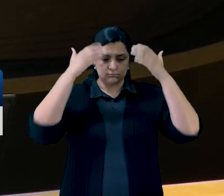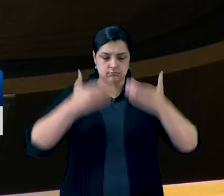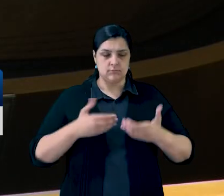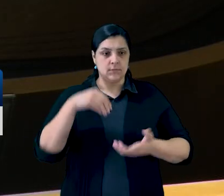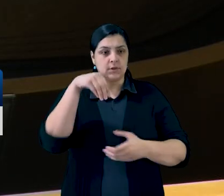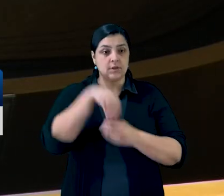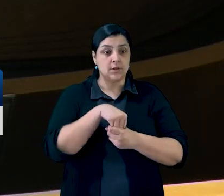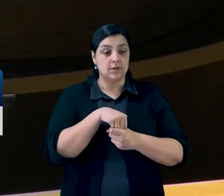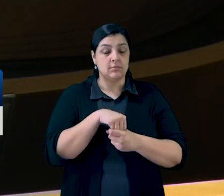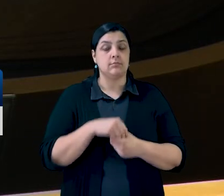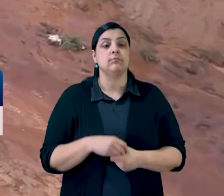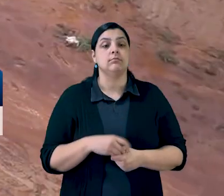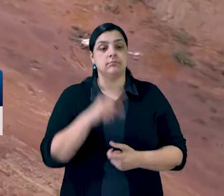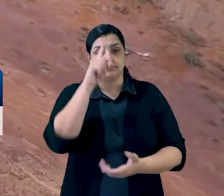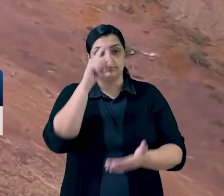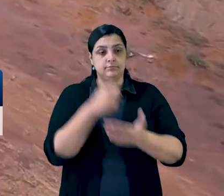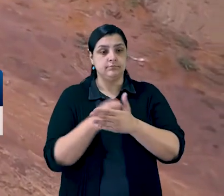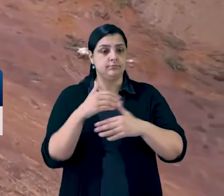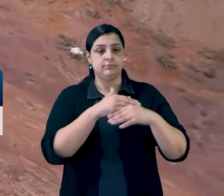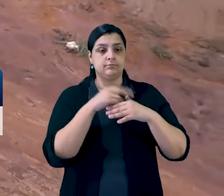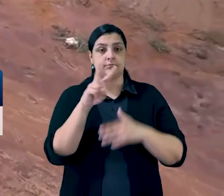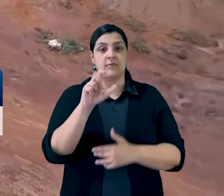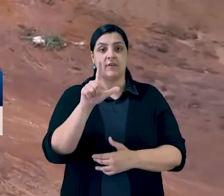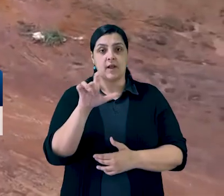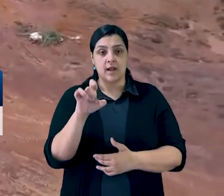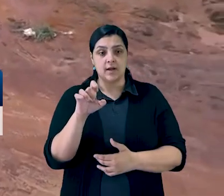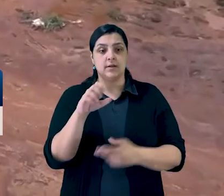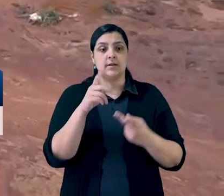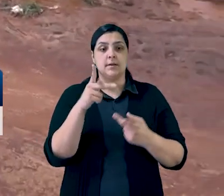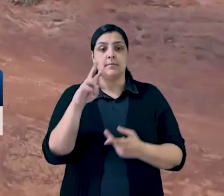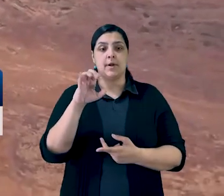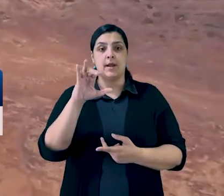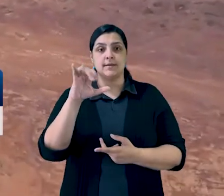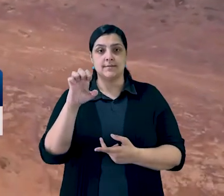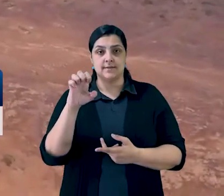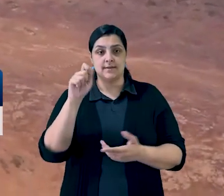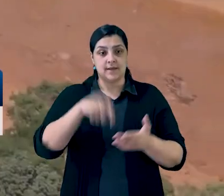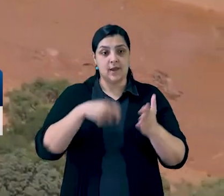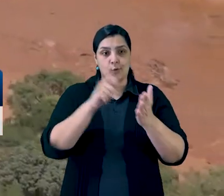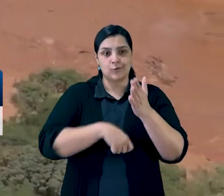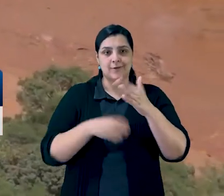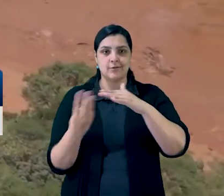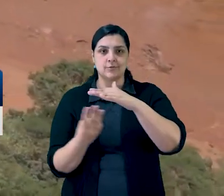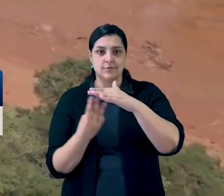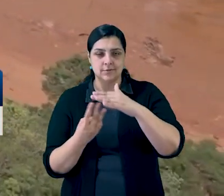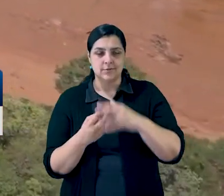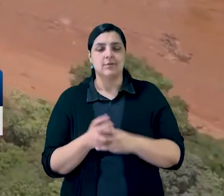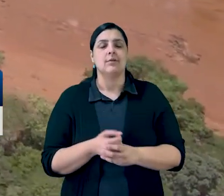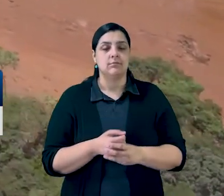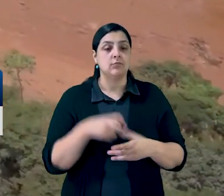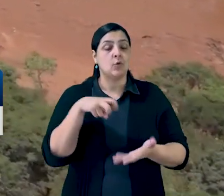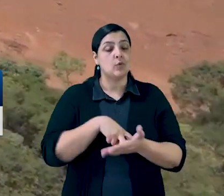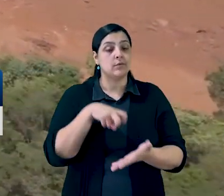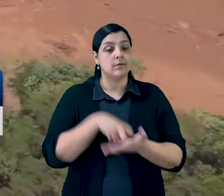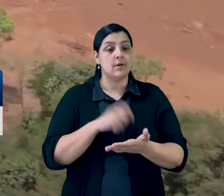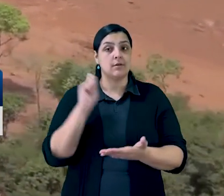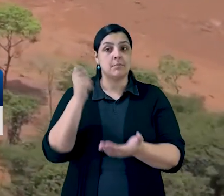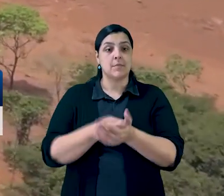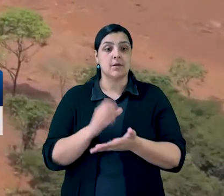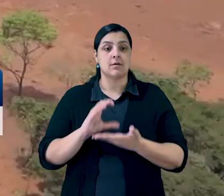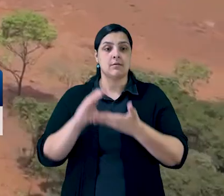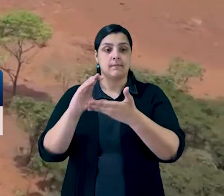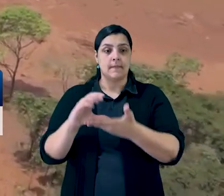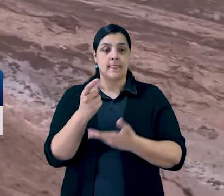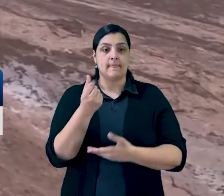ficava dentro da escavadeira. Por unanimidade, a Vale e o consórcio Price List, que contratou o profissional, foram condenados